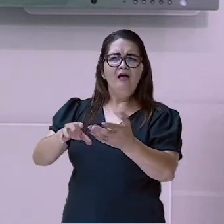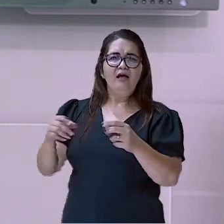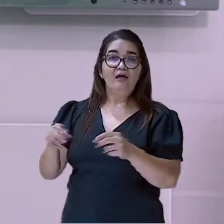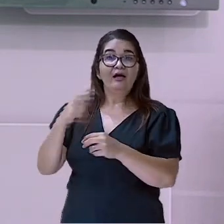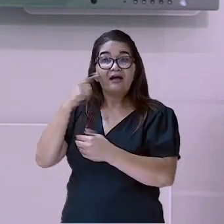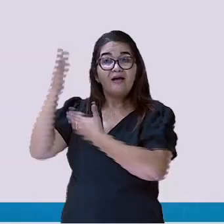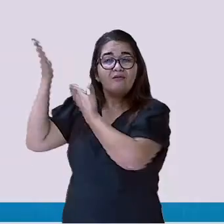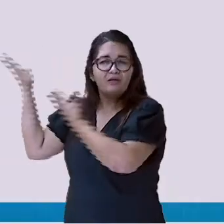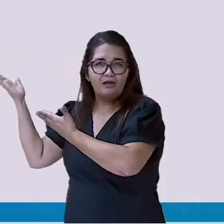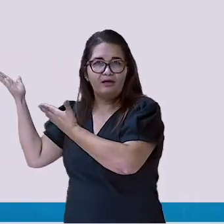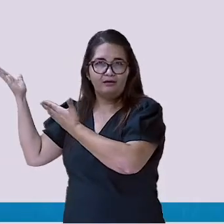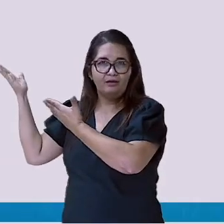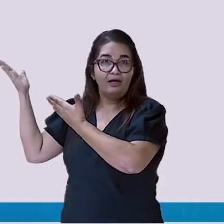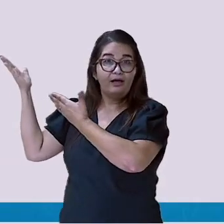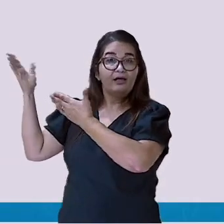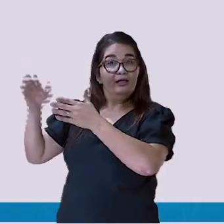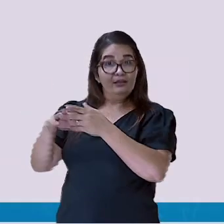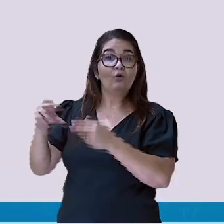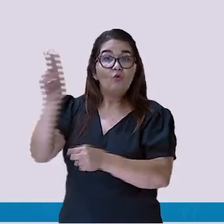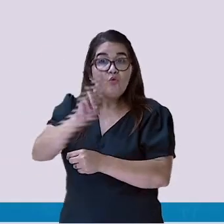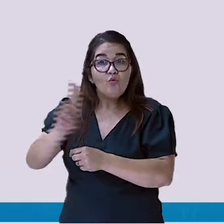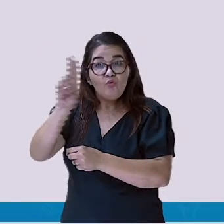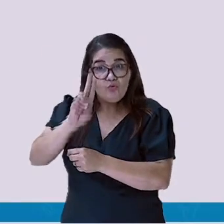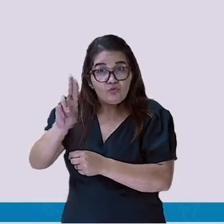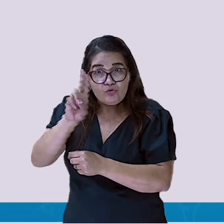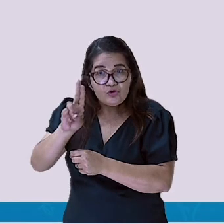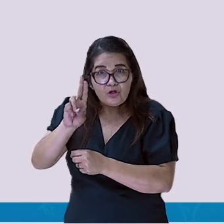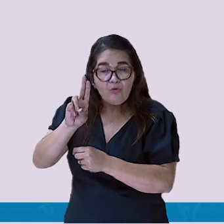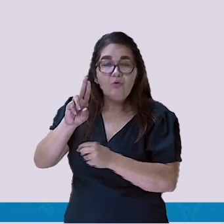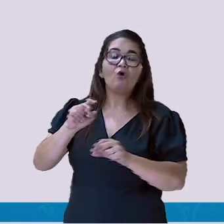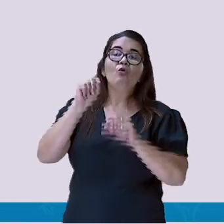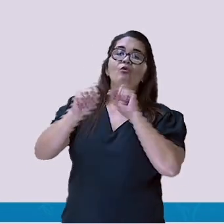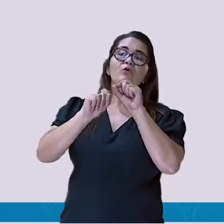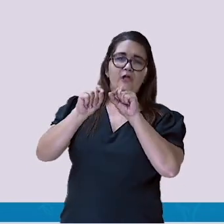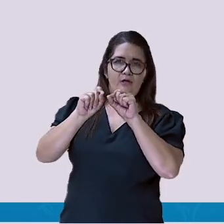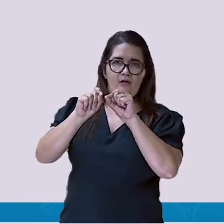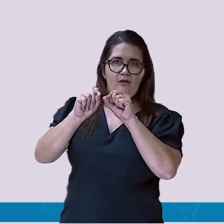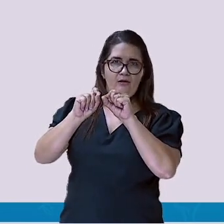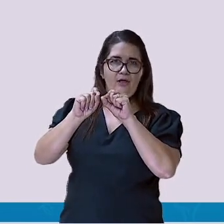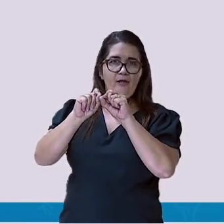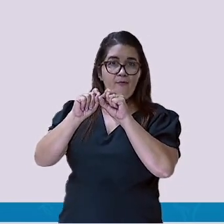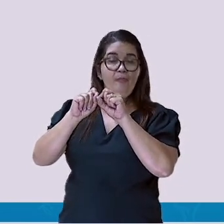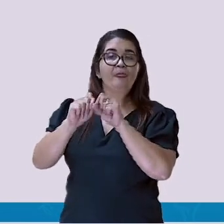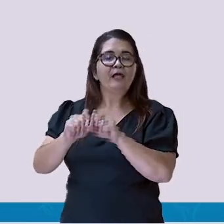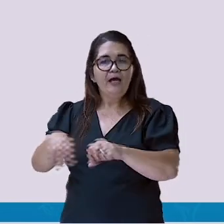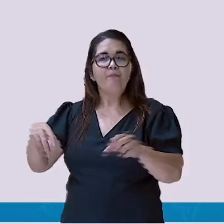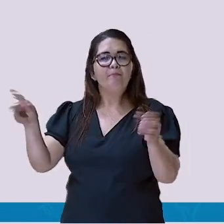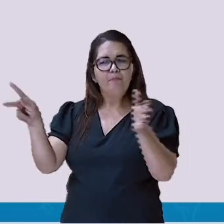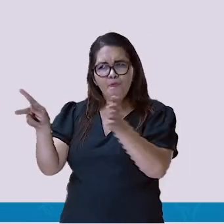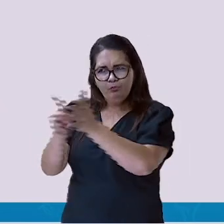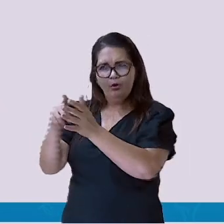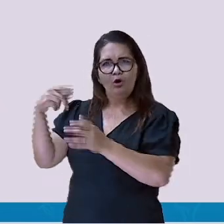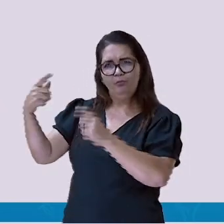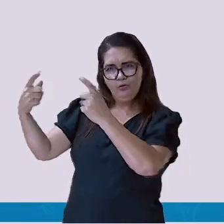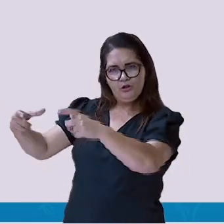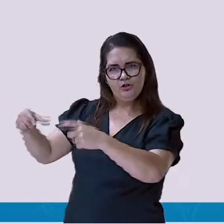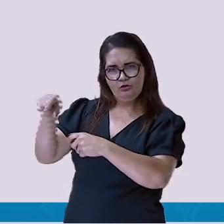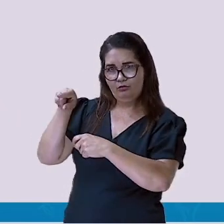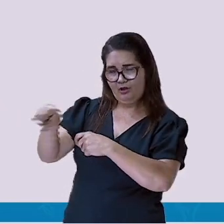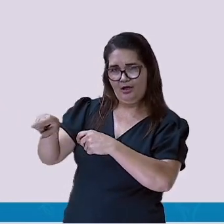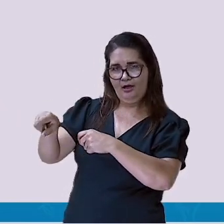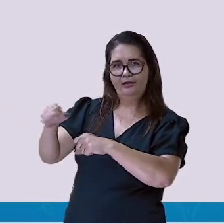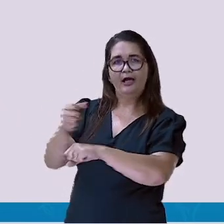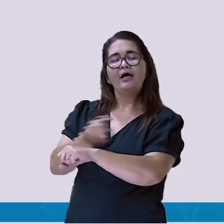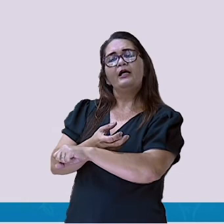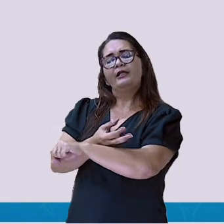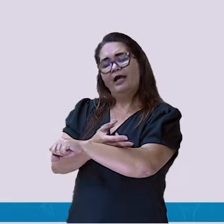principais atividades é o extrativismo. As pessoas usam a própria vegetação, né, o que retira da vegetação. E, por